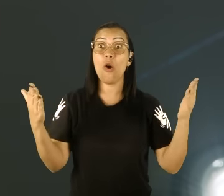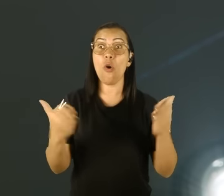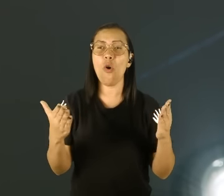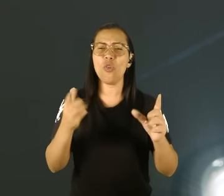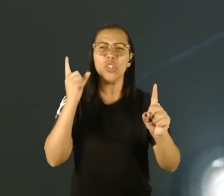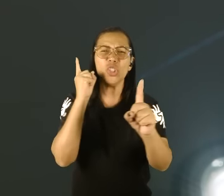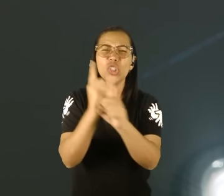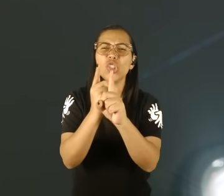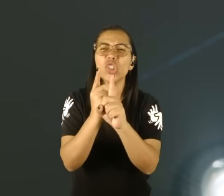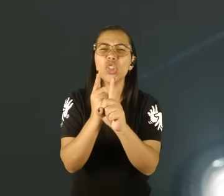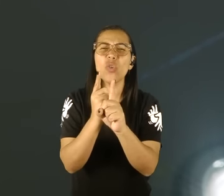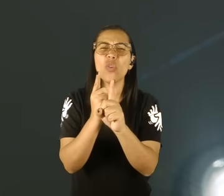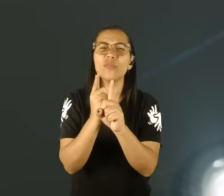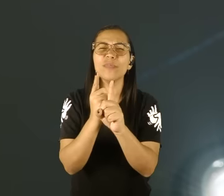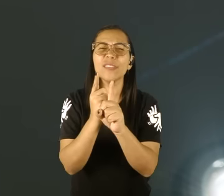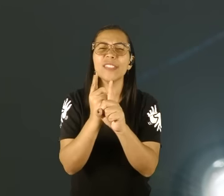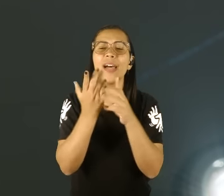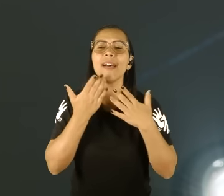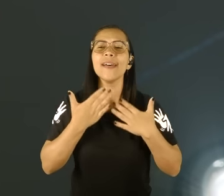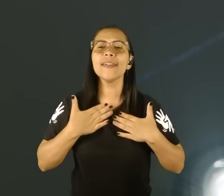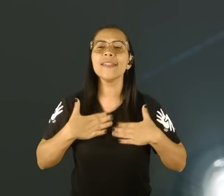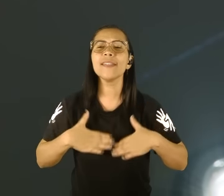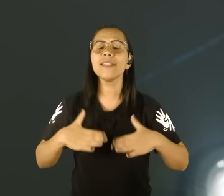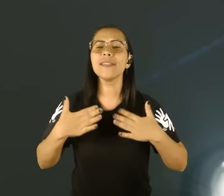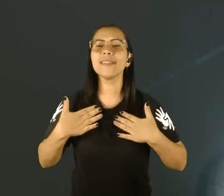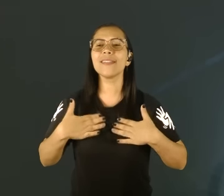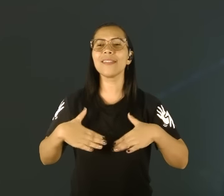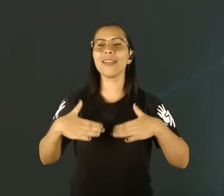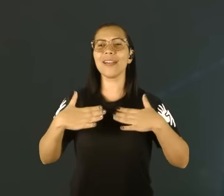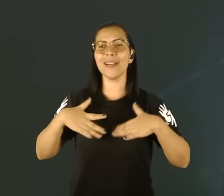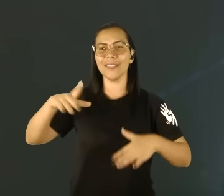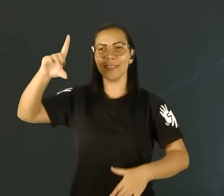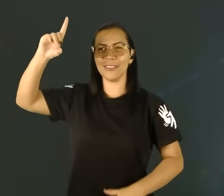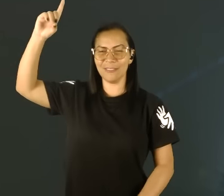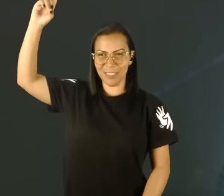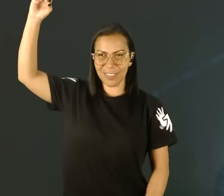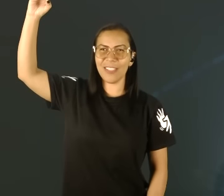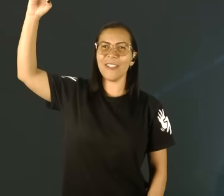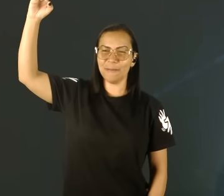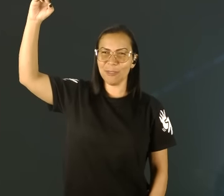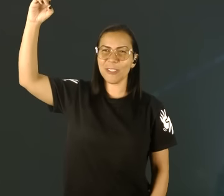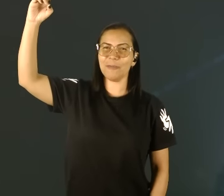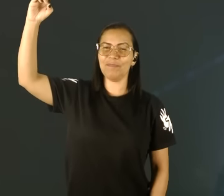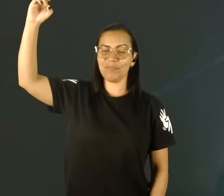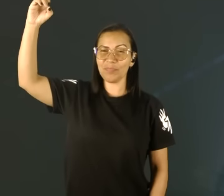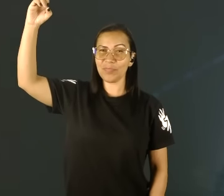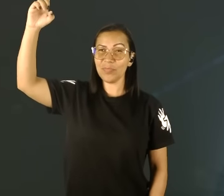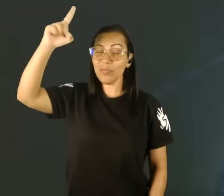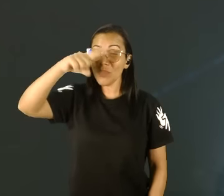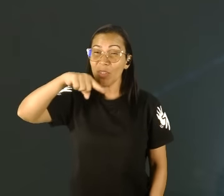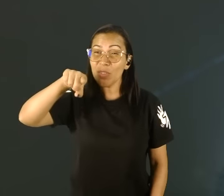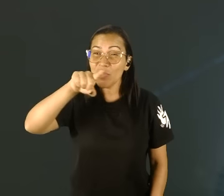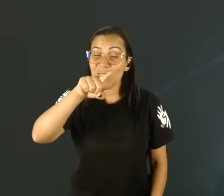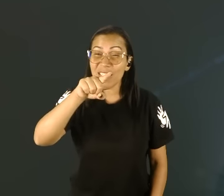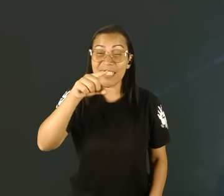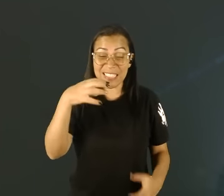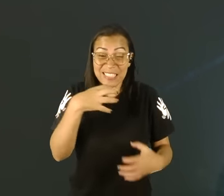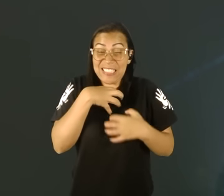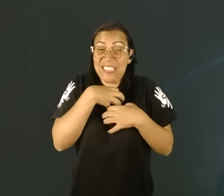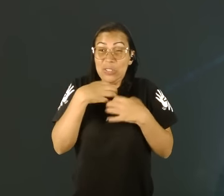uma pedra vai virar travesseiro. Pedra não é mole, mas quando você está cansado, até uma pedra dura e firme vira lugar